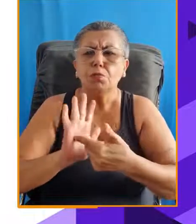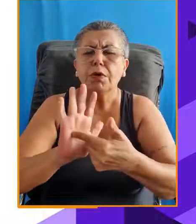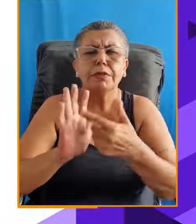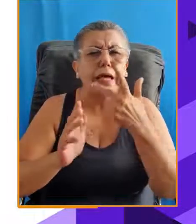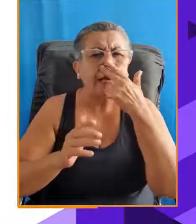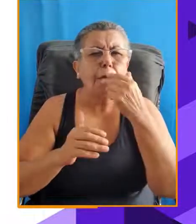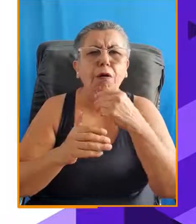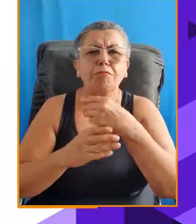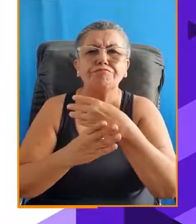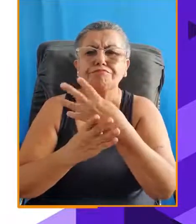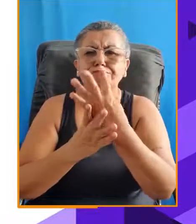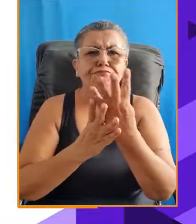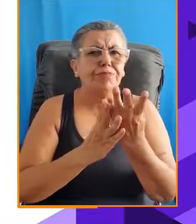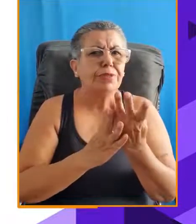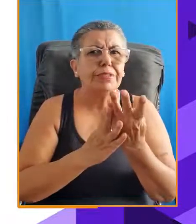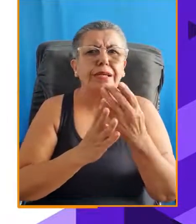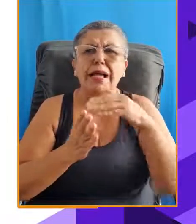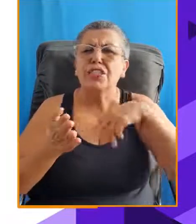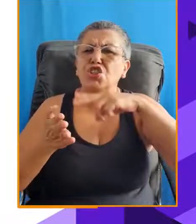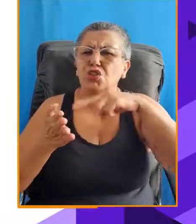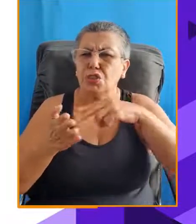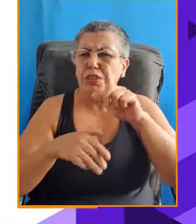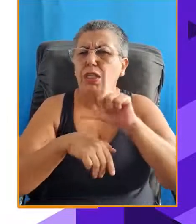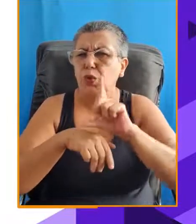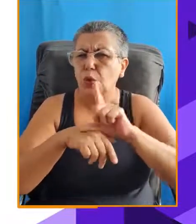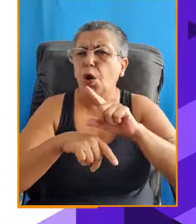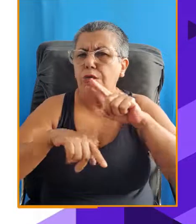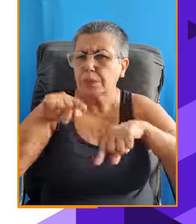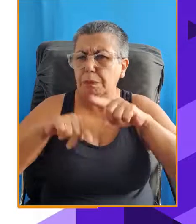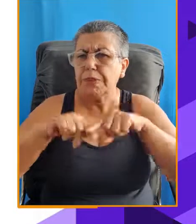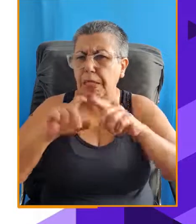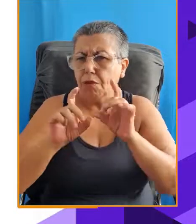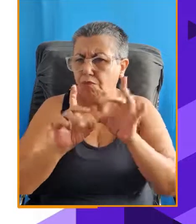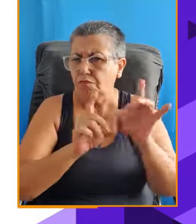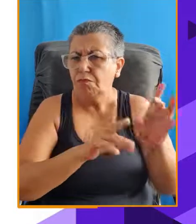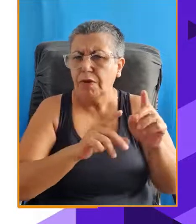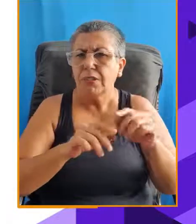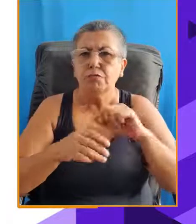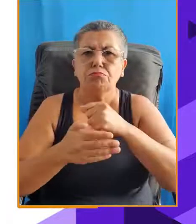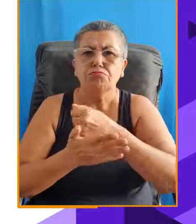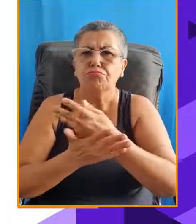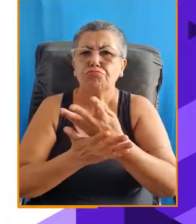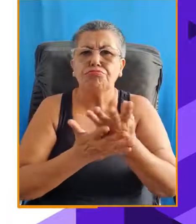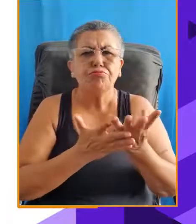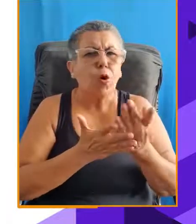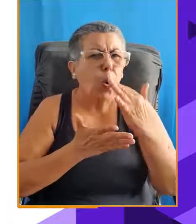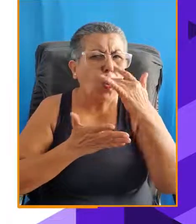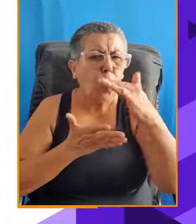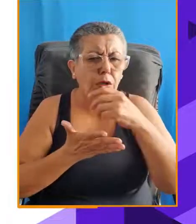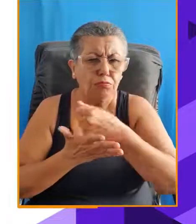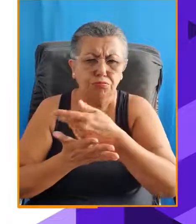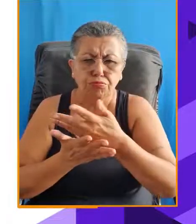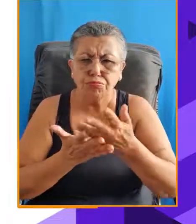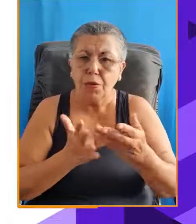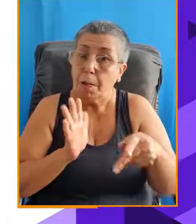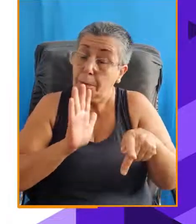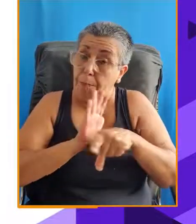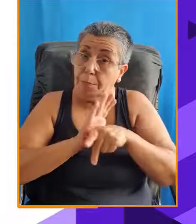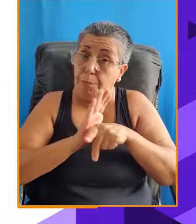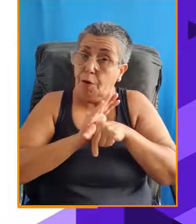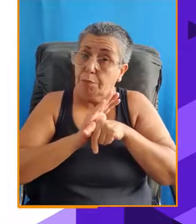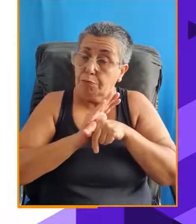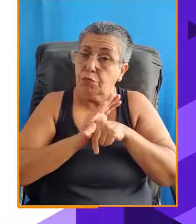fosse uma daquelas paletas de tintas de lojas de material de construção. A Pantone tem um sistema de cores próprio